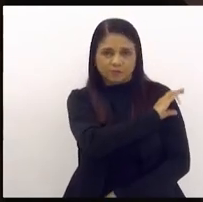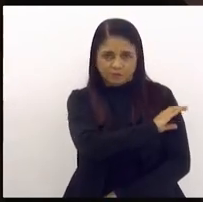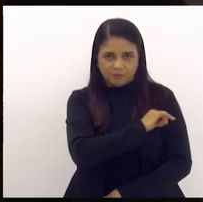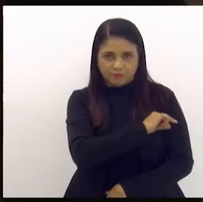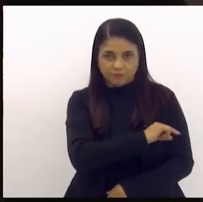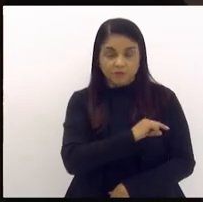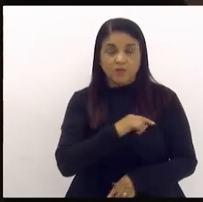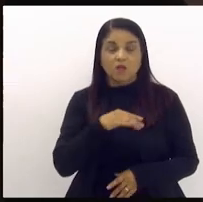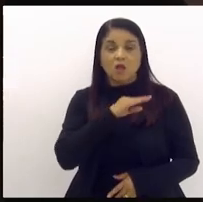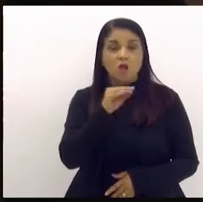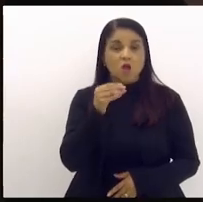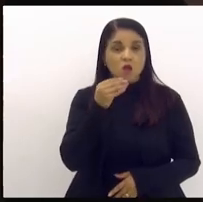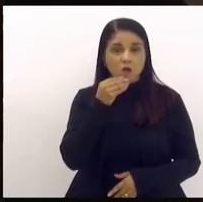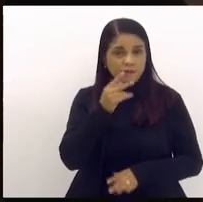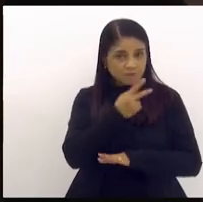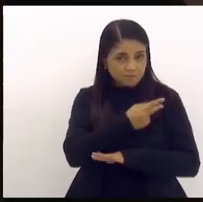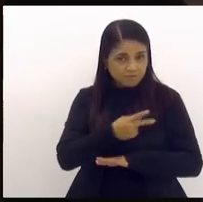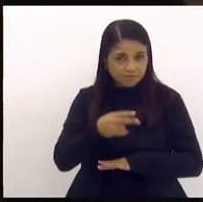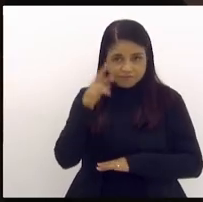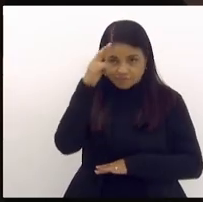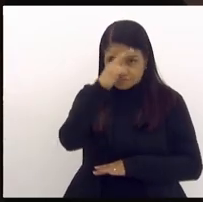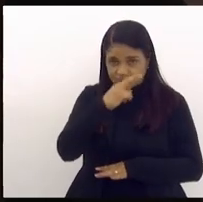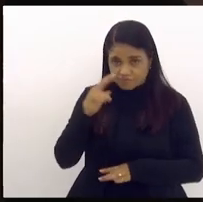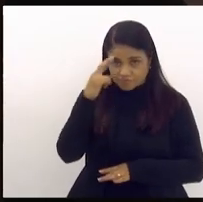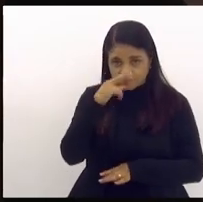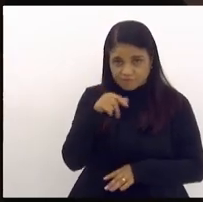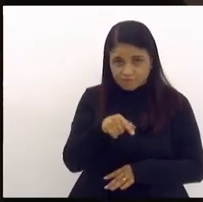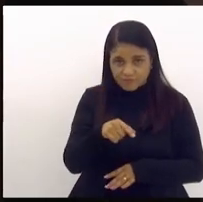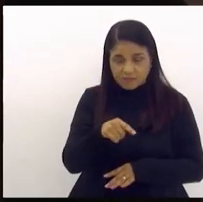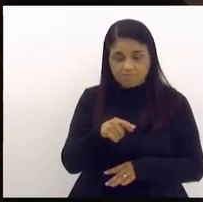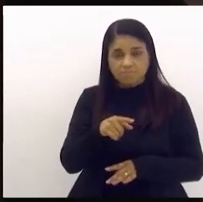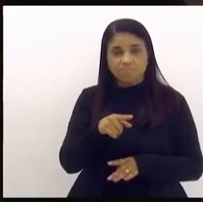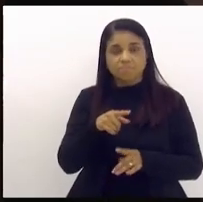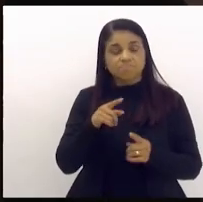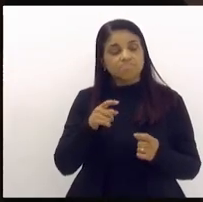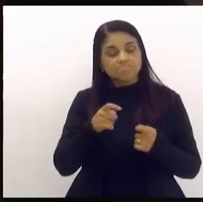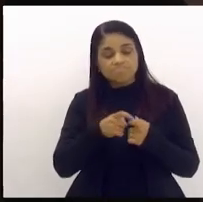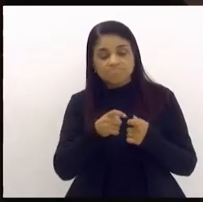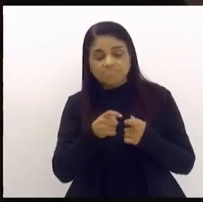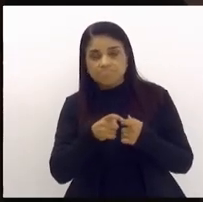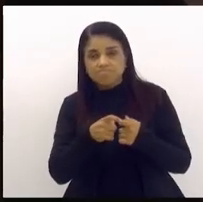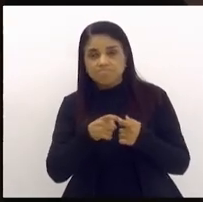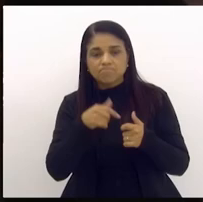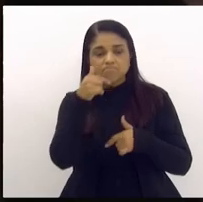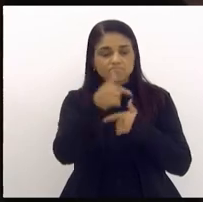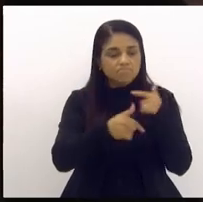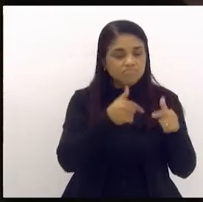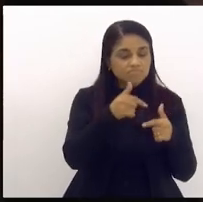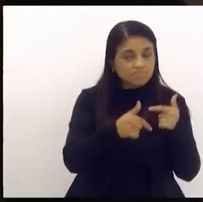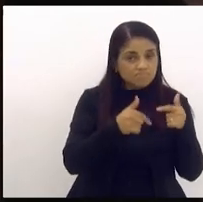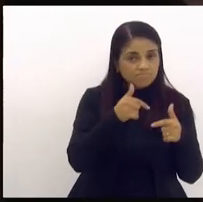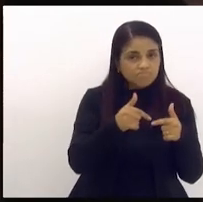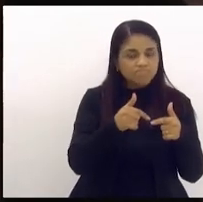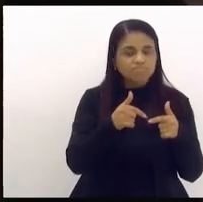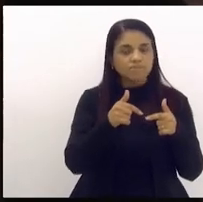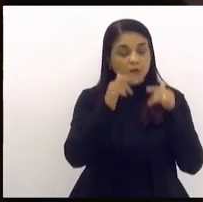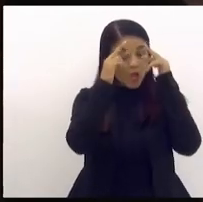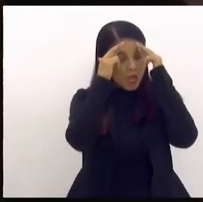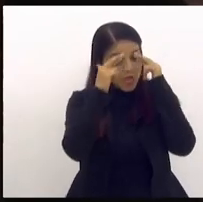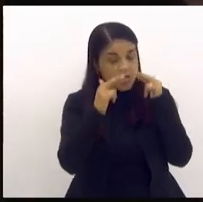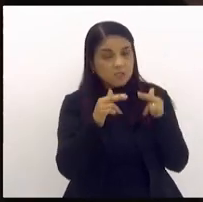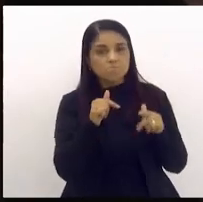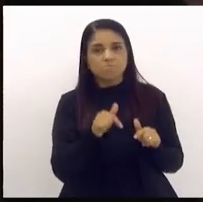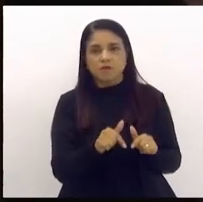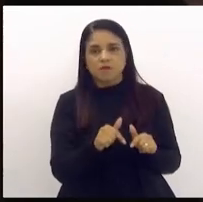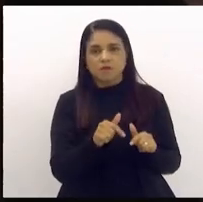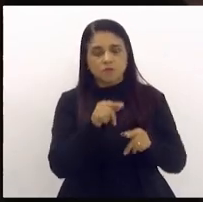Naquela oportunidade, nós não afrontamos o trabalho do médico, nós tivemos a delicadeza e a decência e o